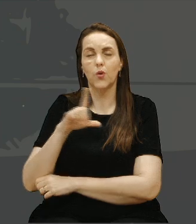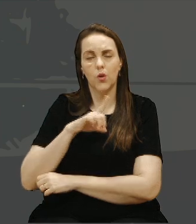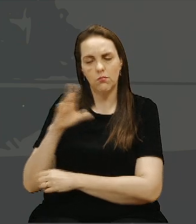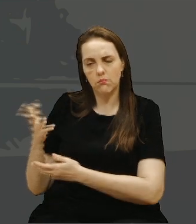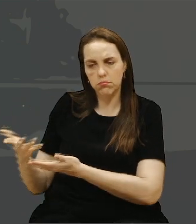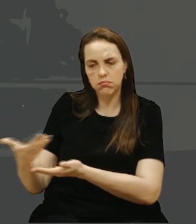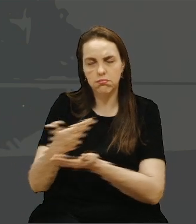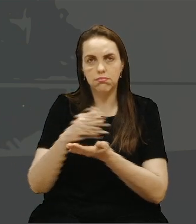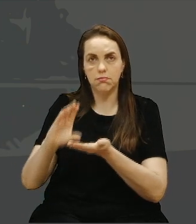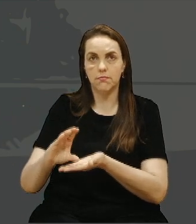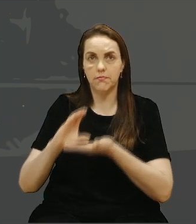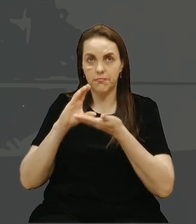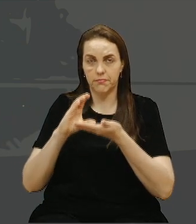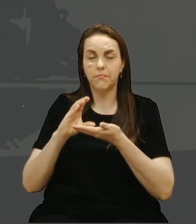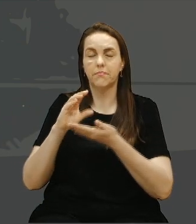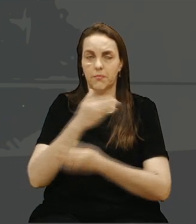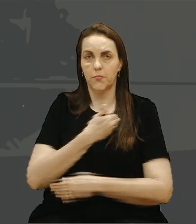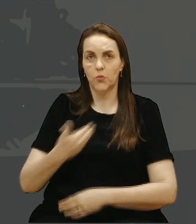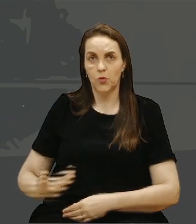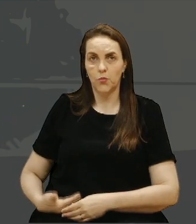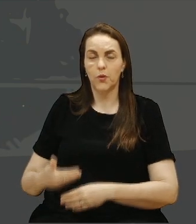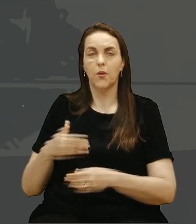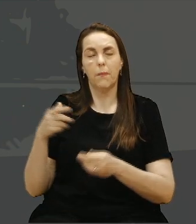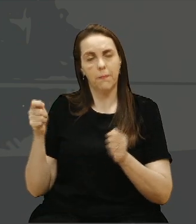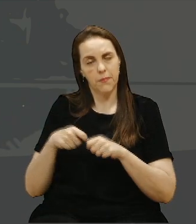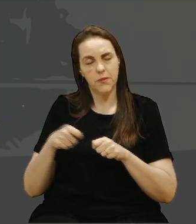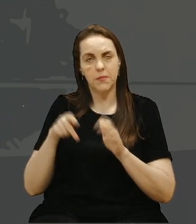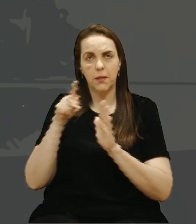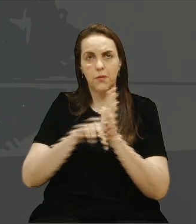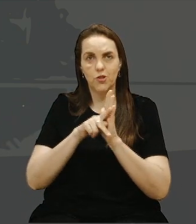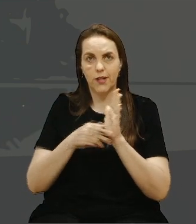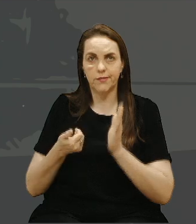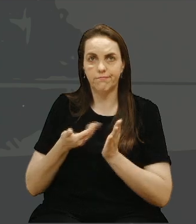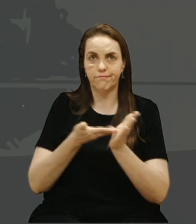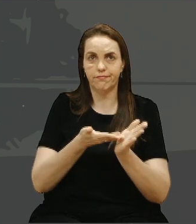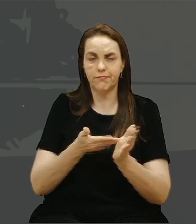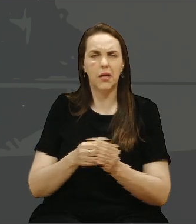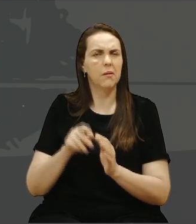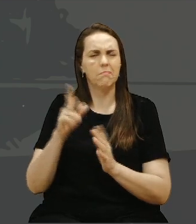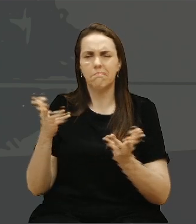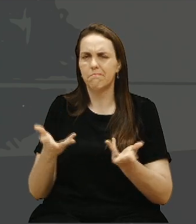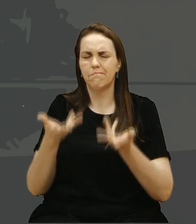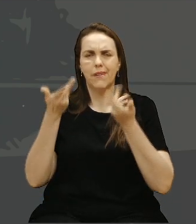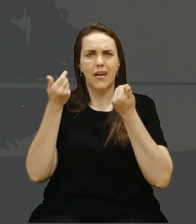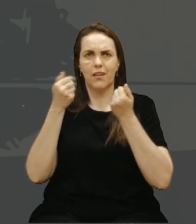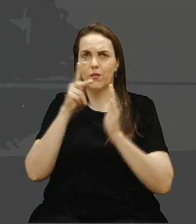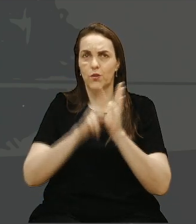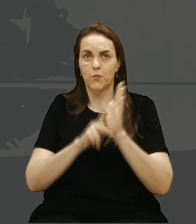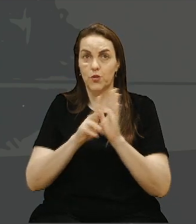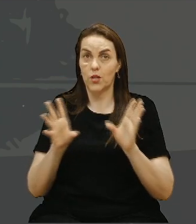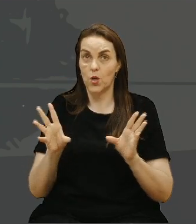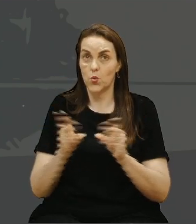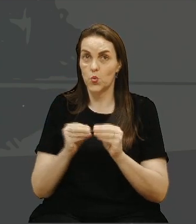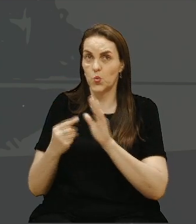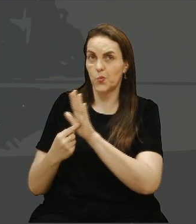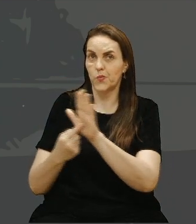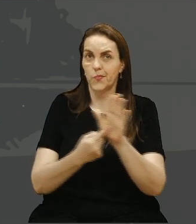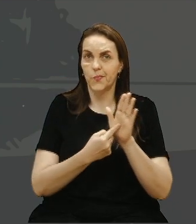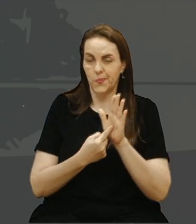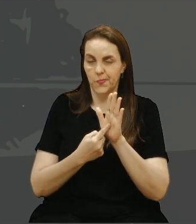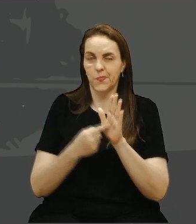recursos públicos para poder viabilizar este projeto. É um projeto sensacional, eu tentei trazer um resumo aqui que eu vou apresentar aos colegas e à